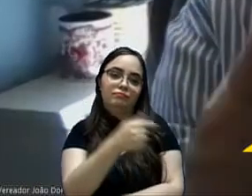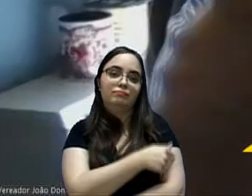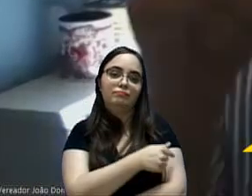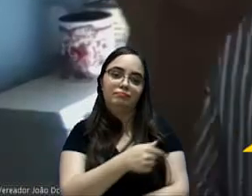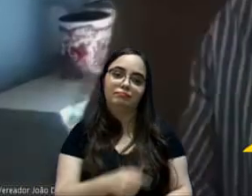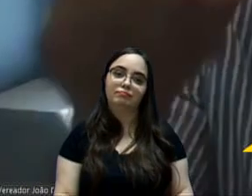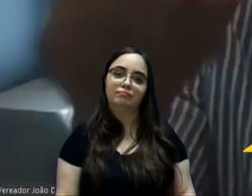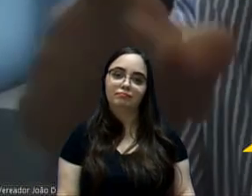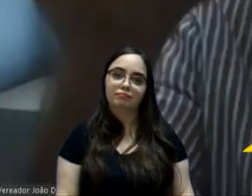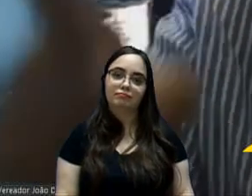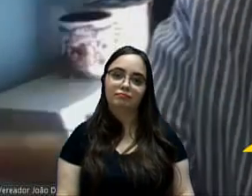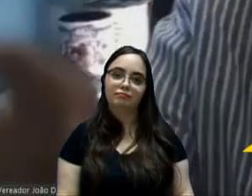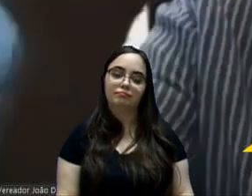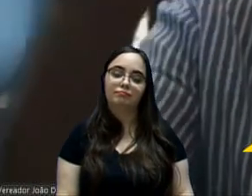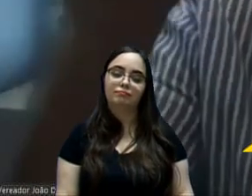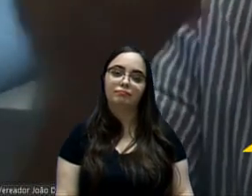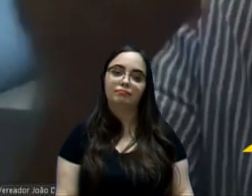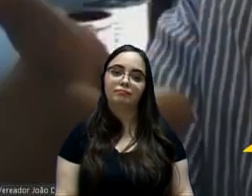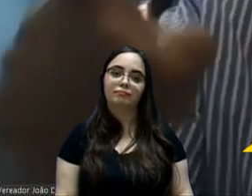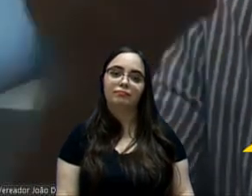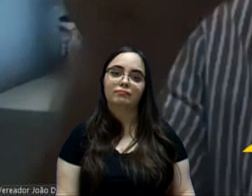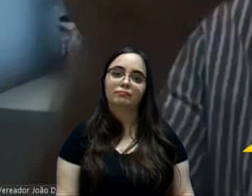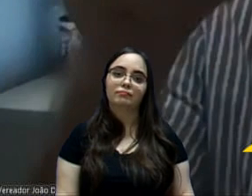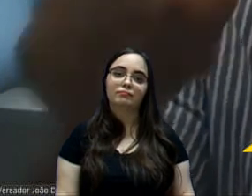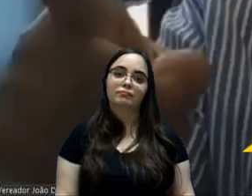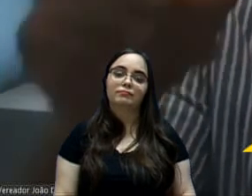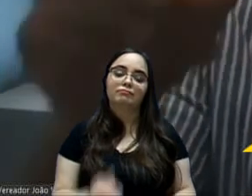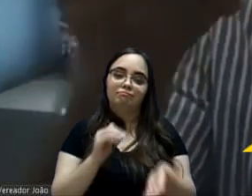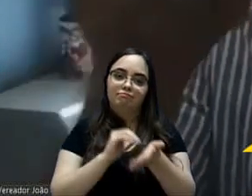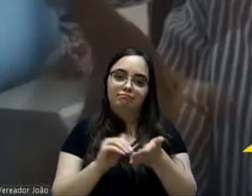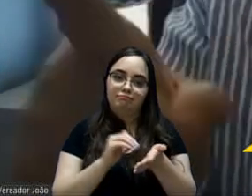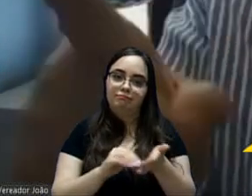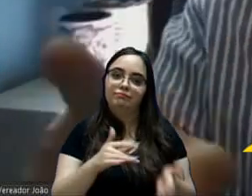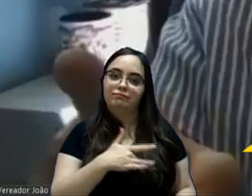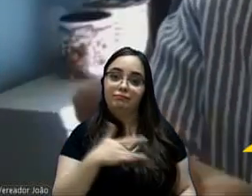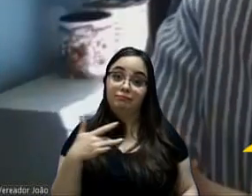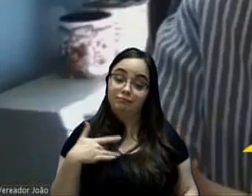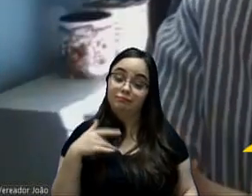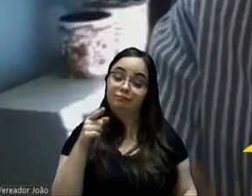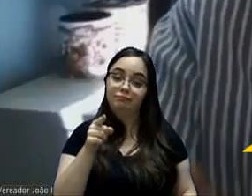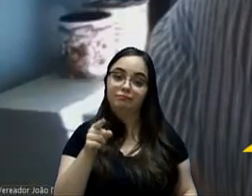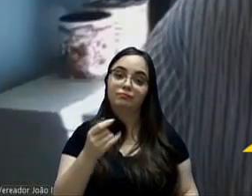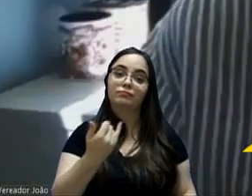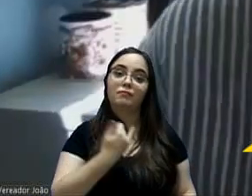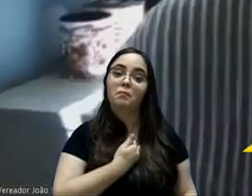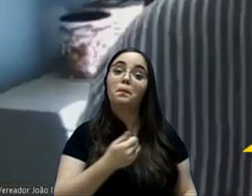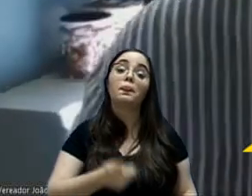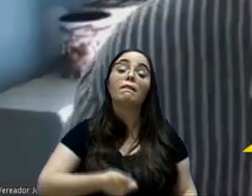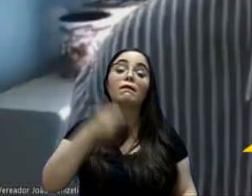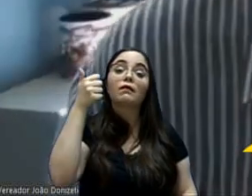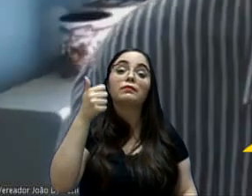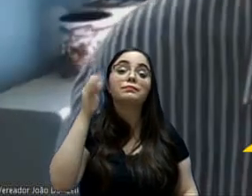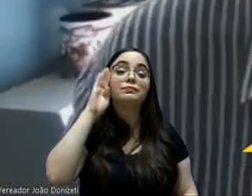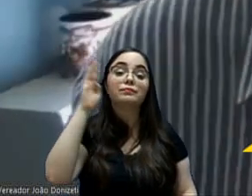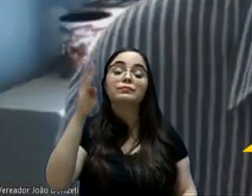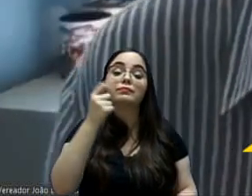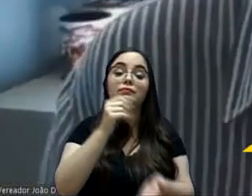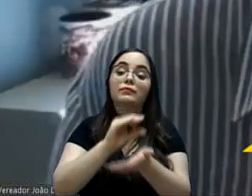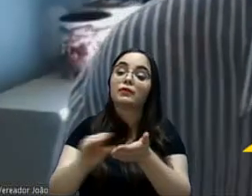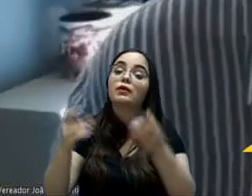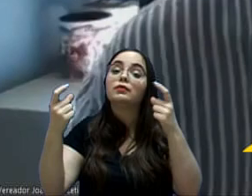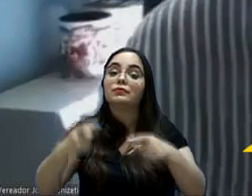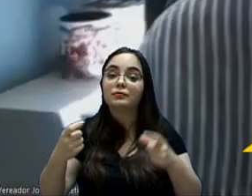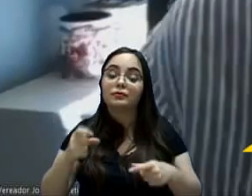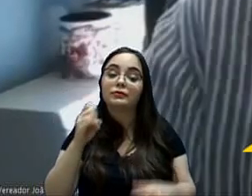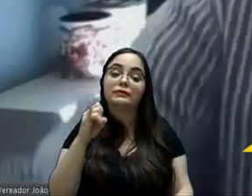sim ao setor técnico da Prefeitura, no caso a Secretaria de Saúde, que diga qual é a prioridade do seu volume de recursos, que tem que